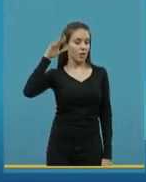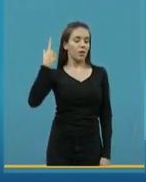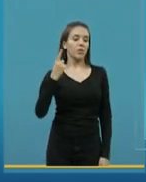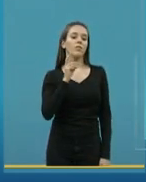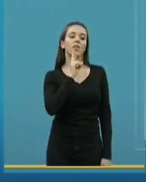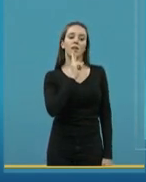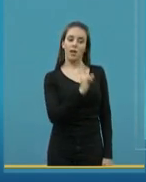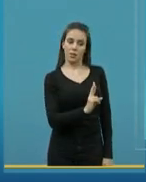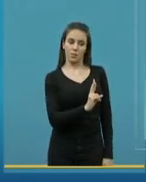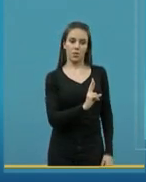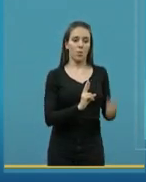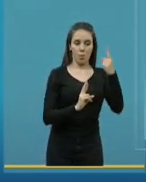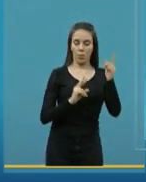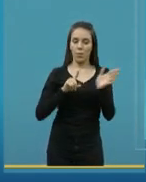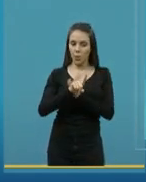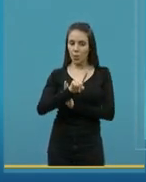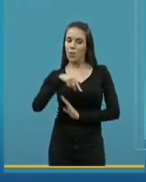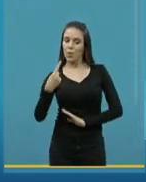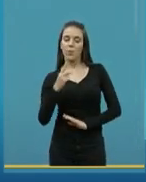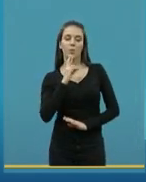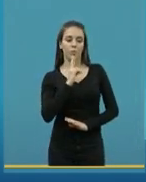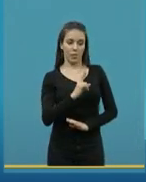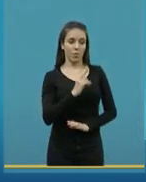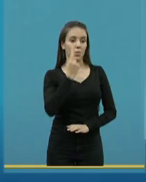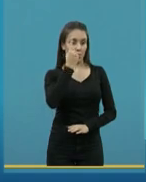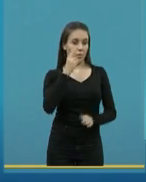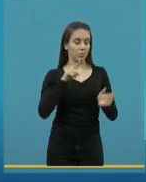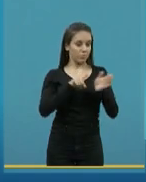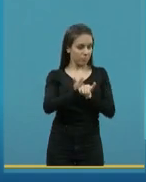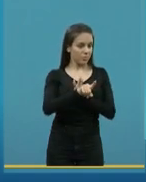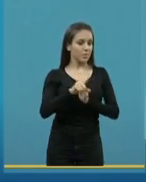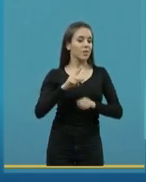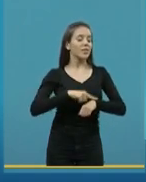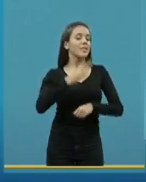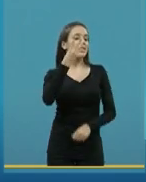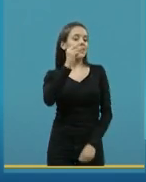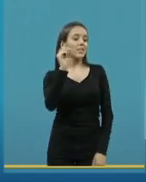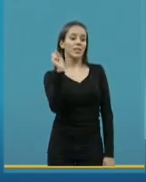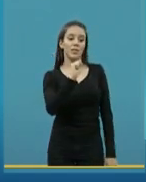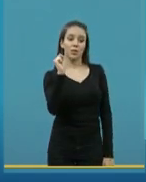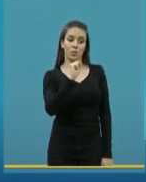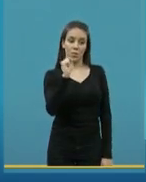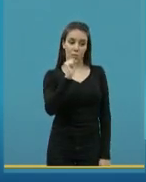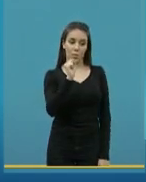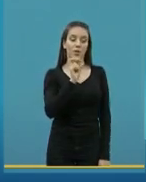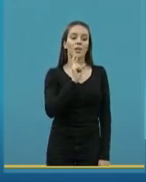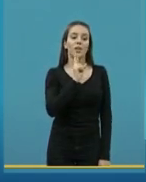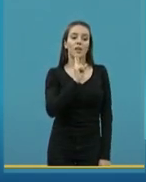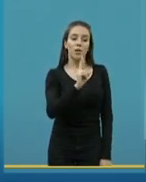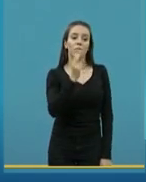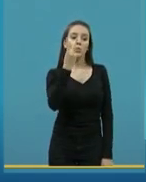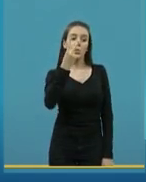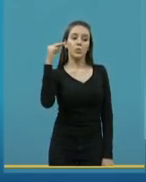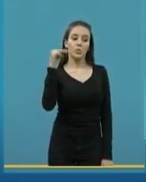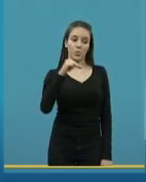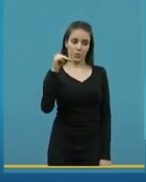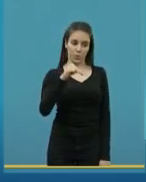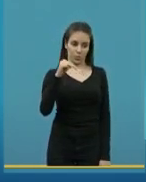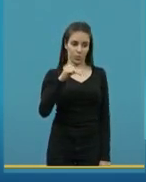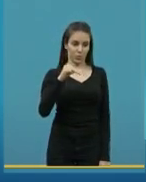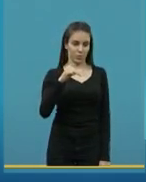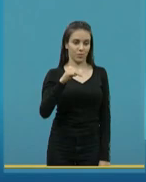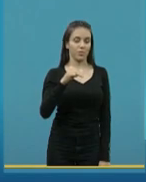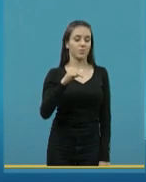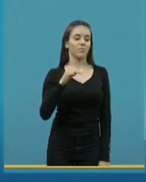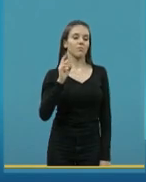outro para responder à pergunta deverá ser feita no tempo máximo de 30 segundos com resposta em dois minutos